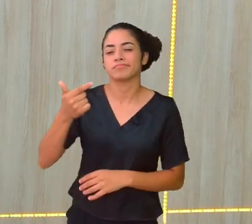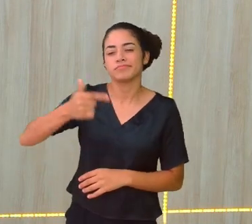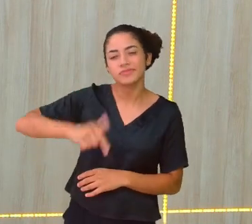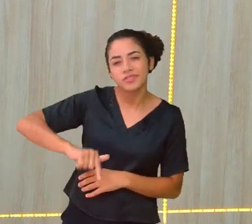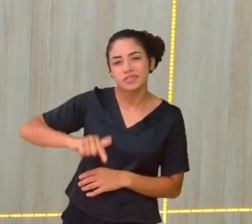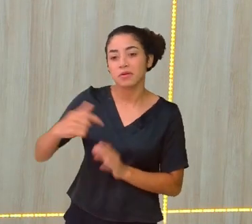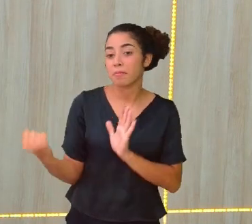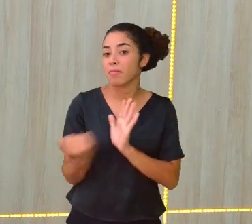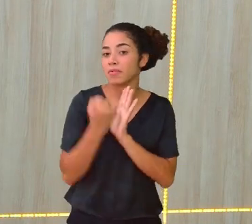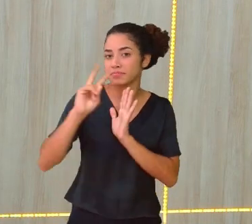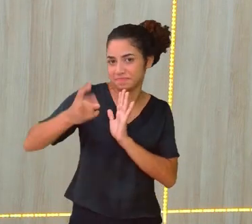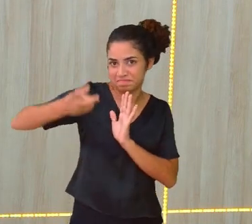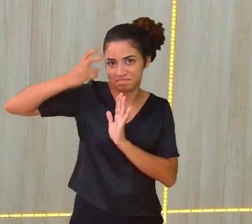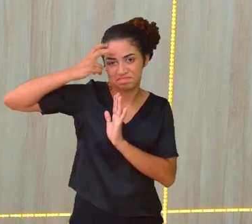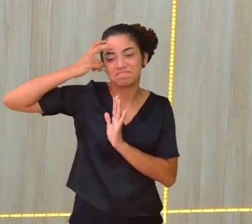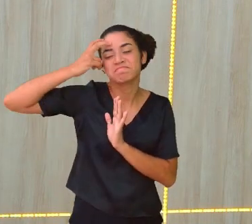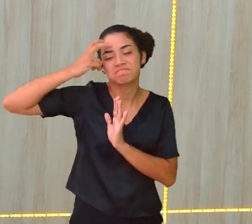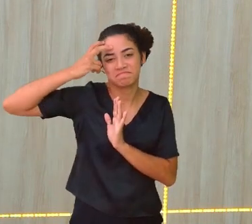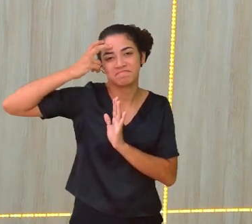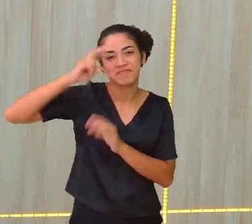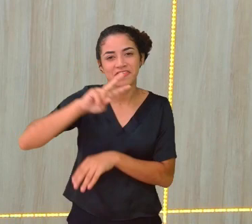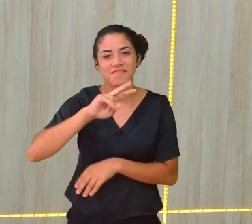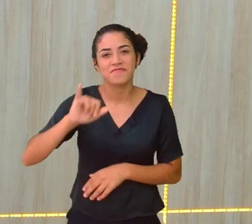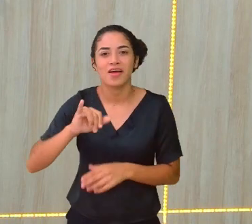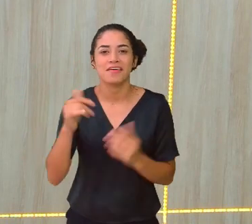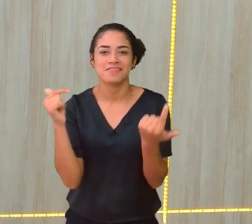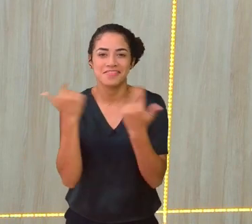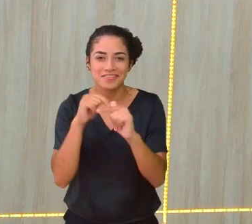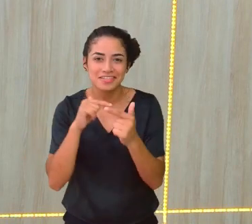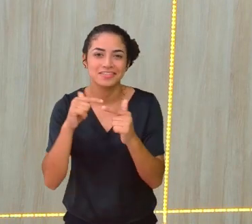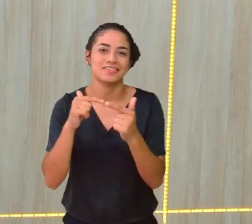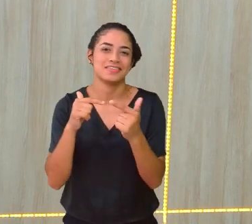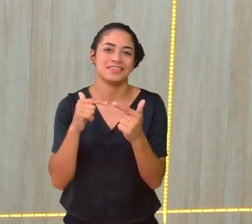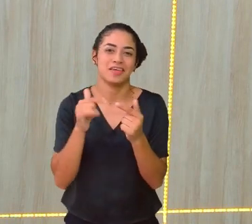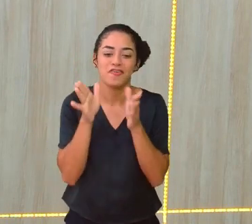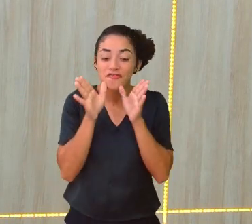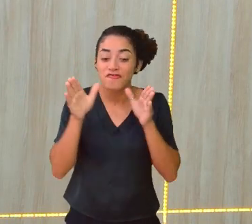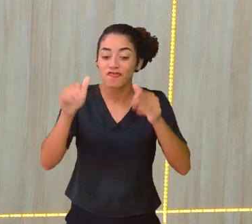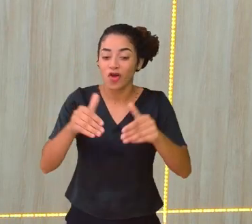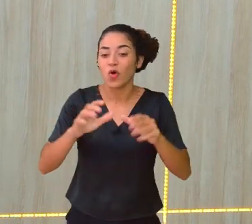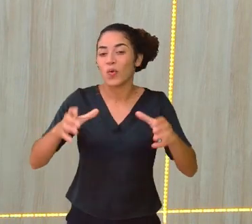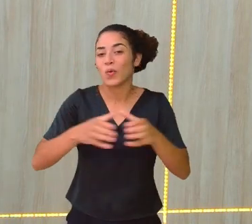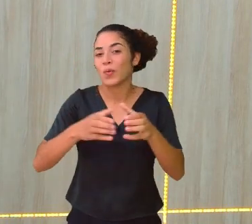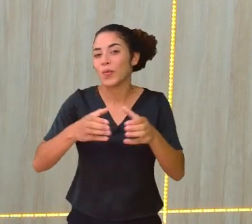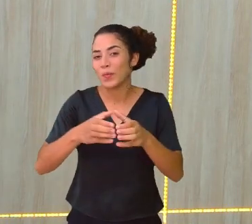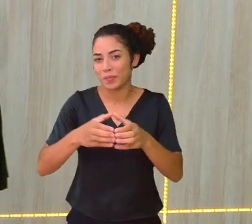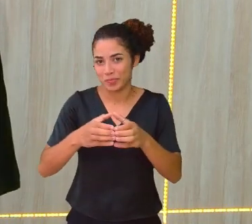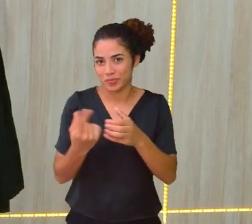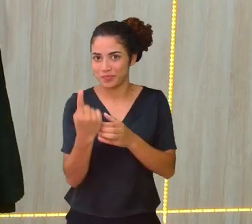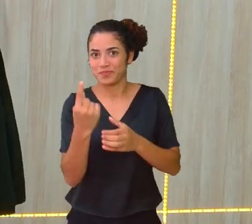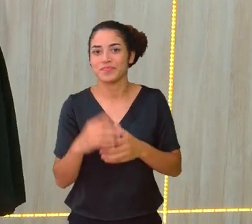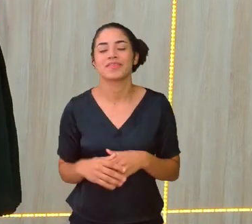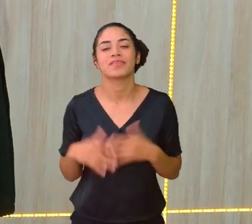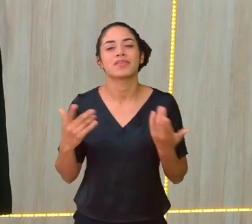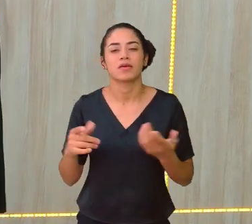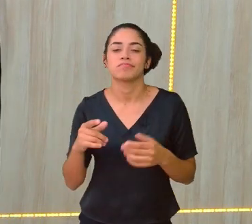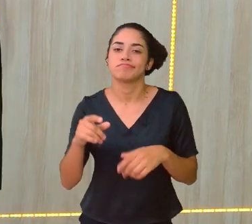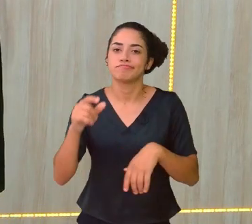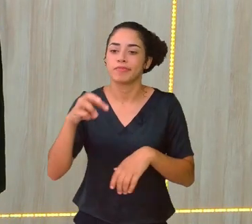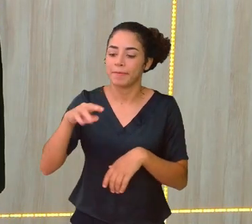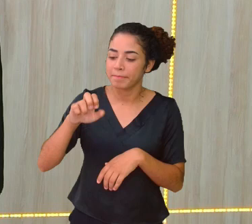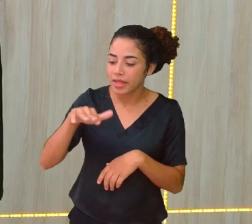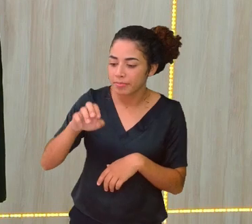tem uma marca cultural e que vai fazer rir, que é restrito a um grupo, né? Mas é engraçado como, assim, mesmo sendo muito antigo,